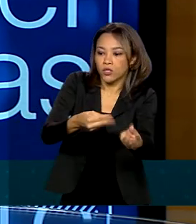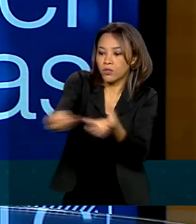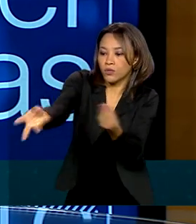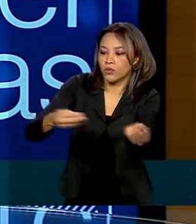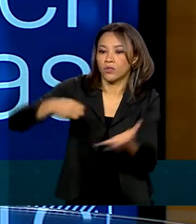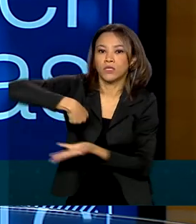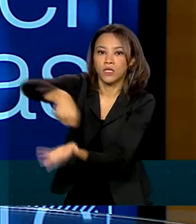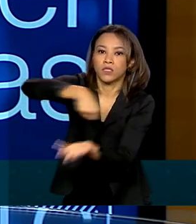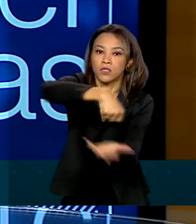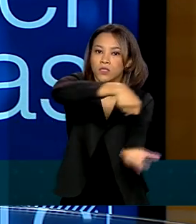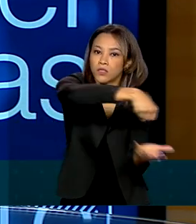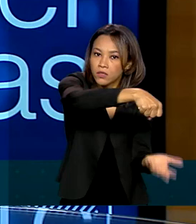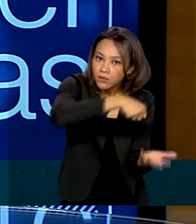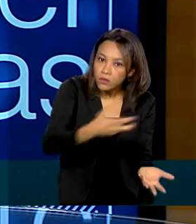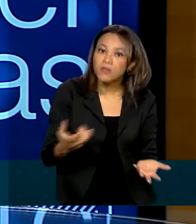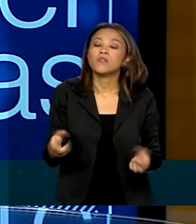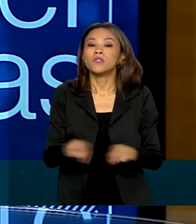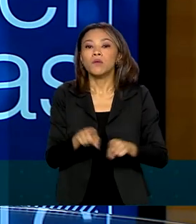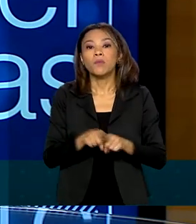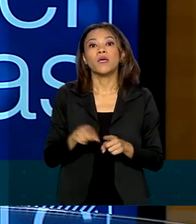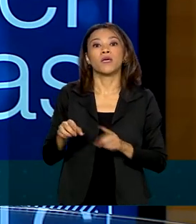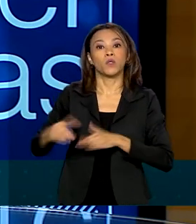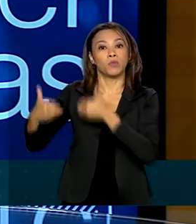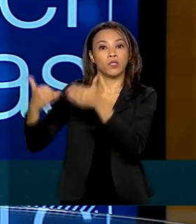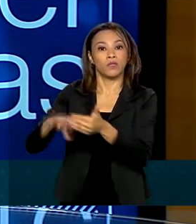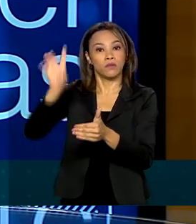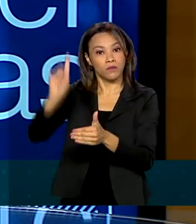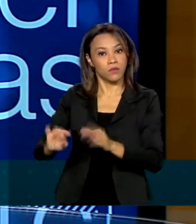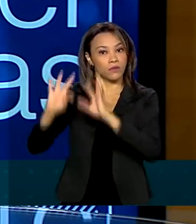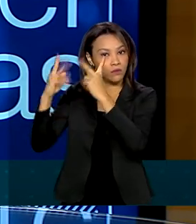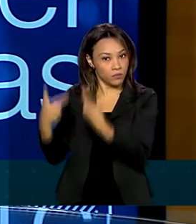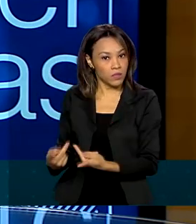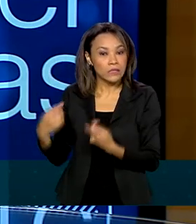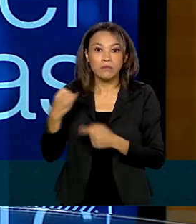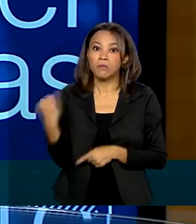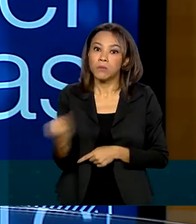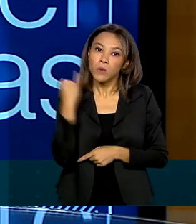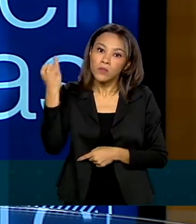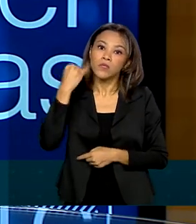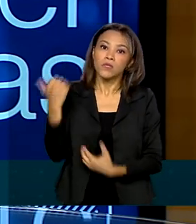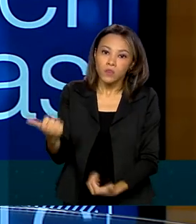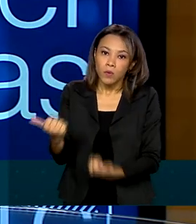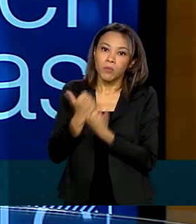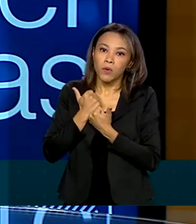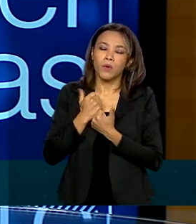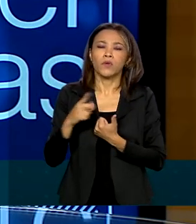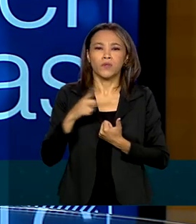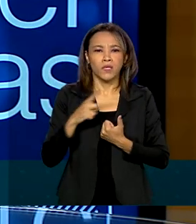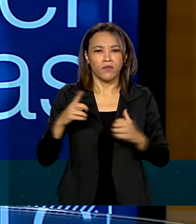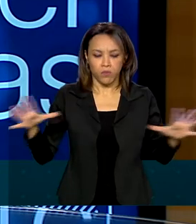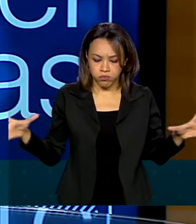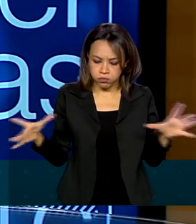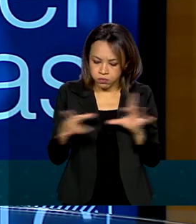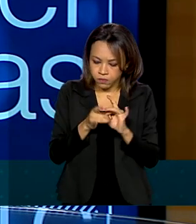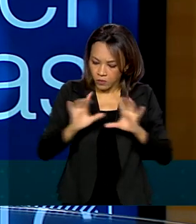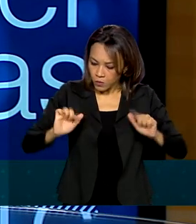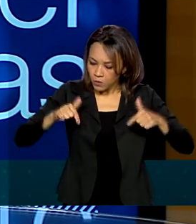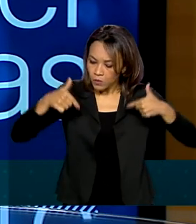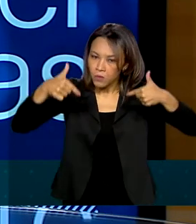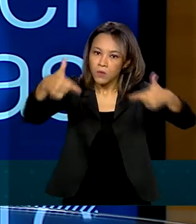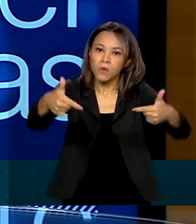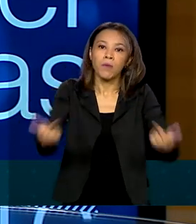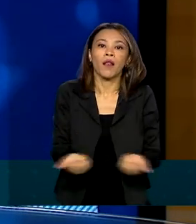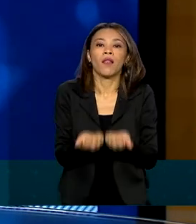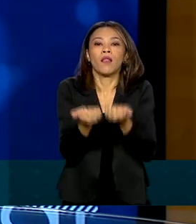O Ministério de Direitos Humanos também foi muito importante, né? Ou seja, houve uma reunião de esforços pra levar o conforto